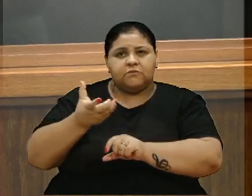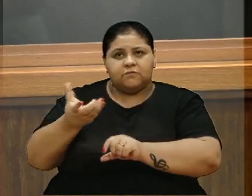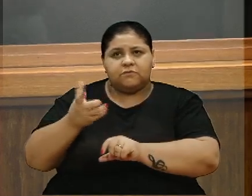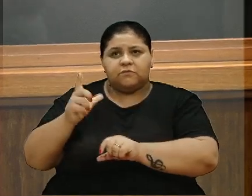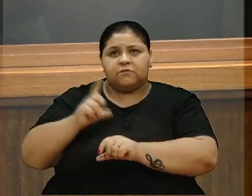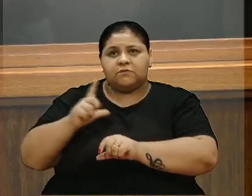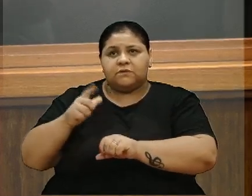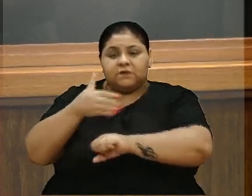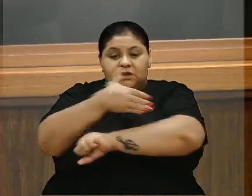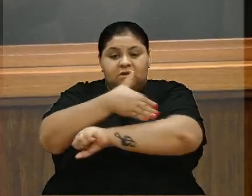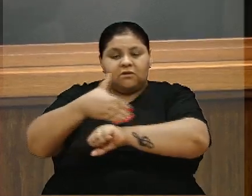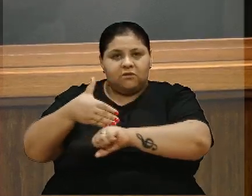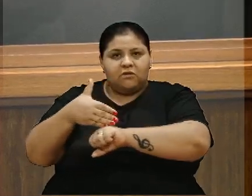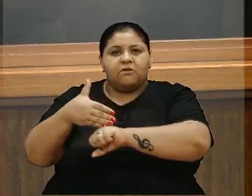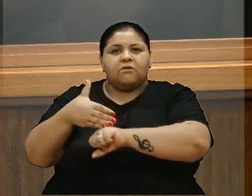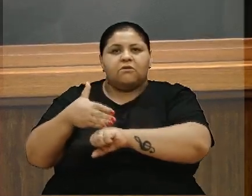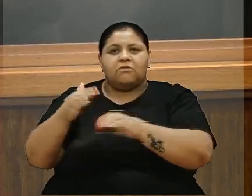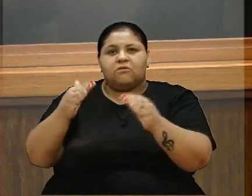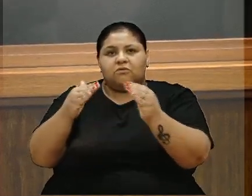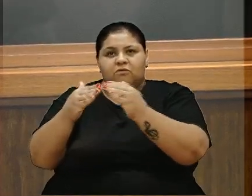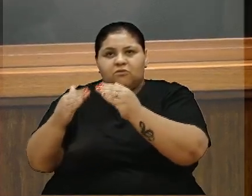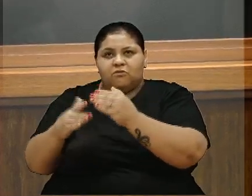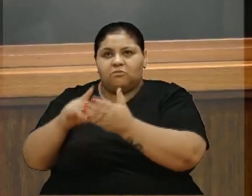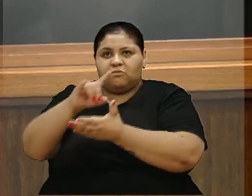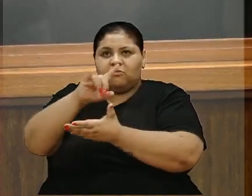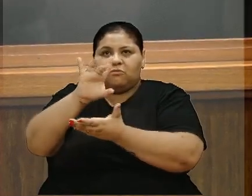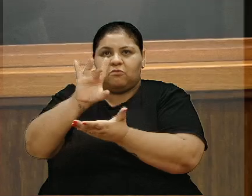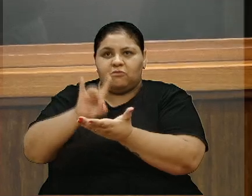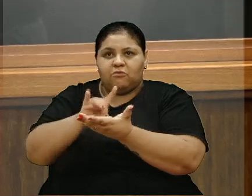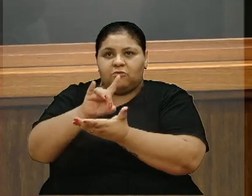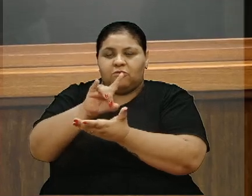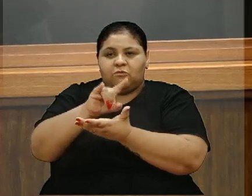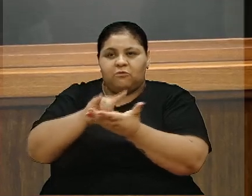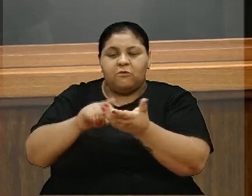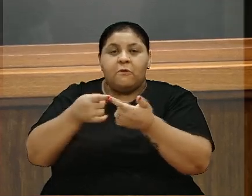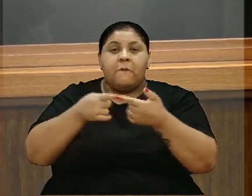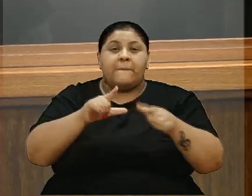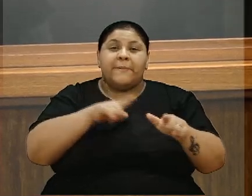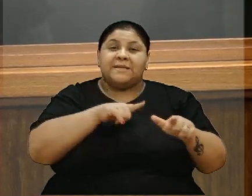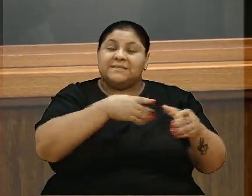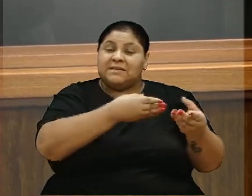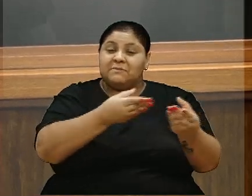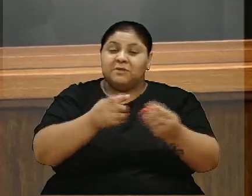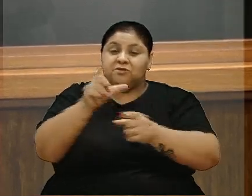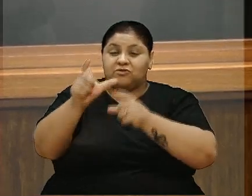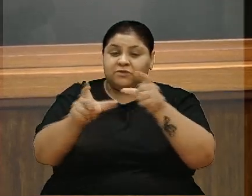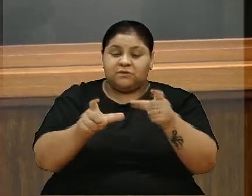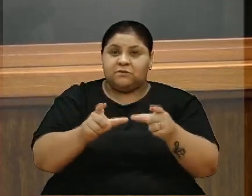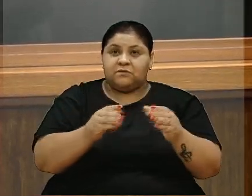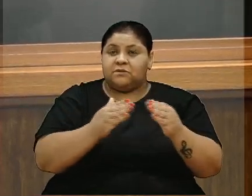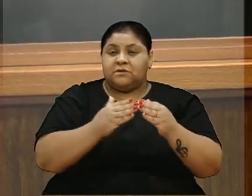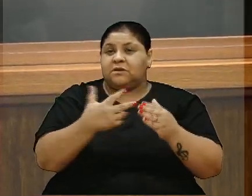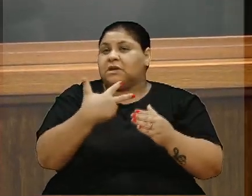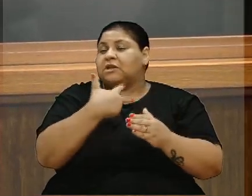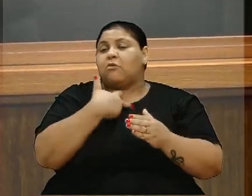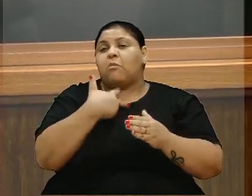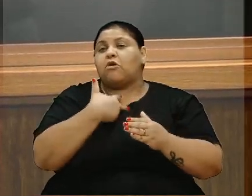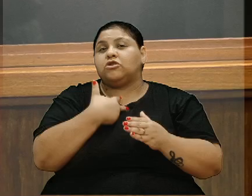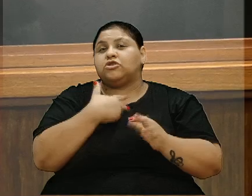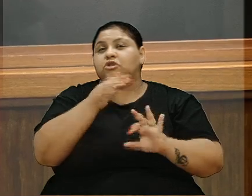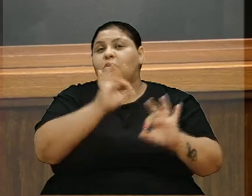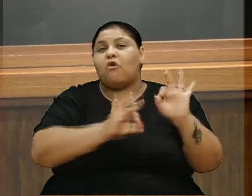um endereço e uma regularização da sua casa. Mas tem muita gente em área de risco que não é possível